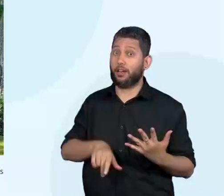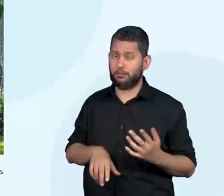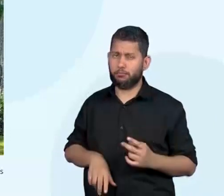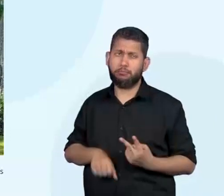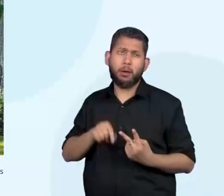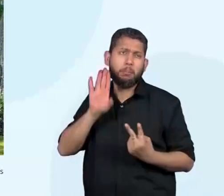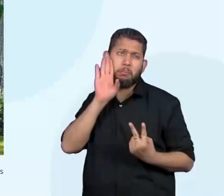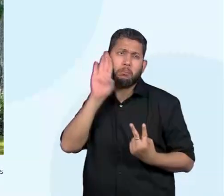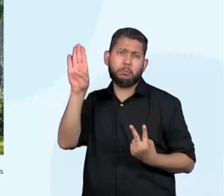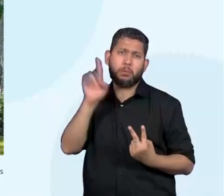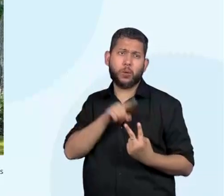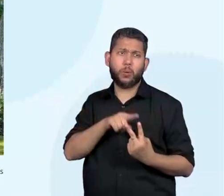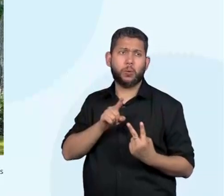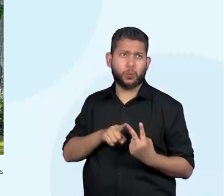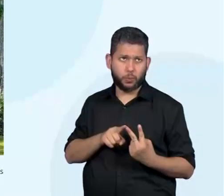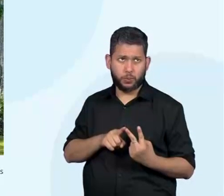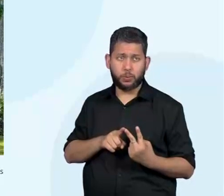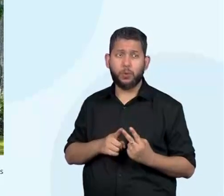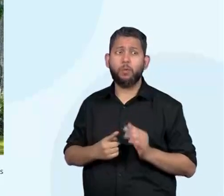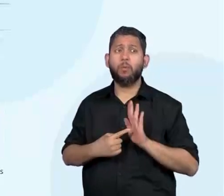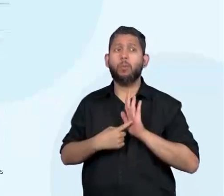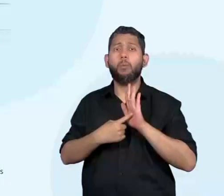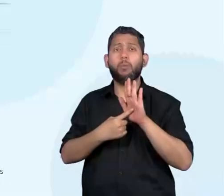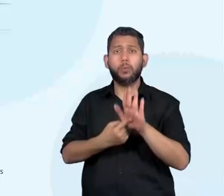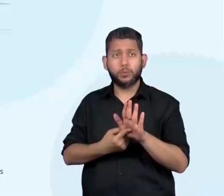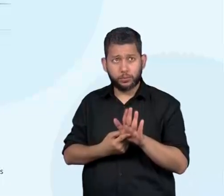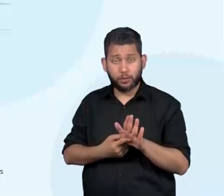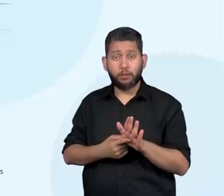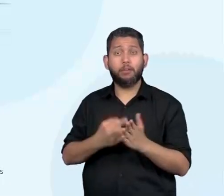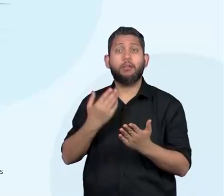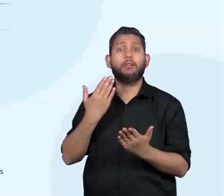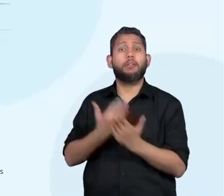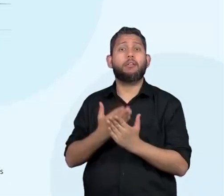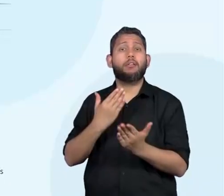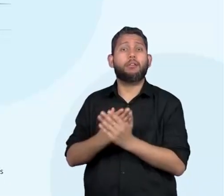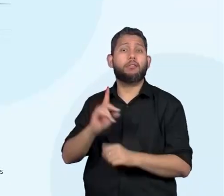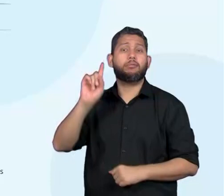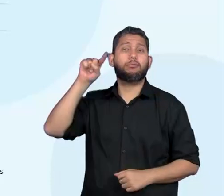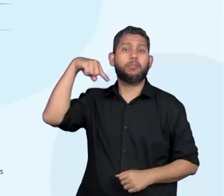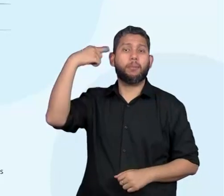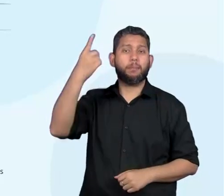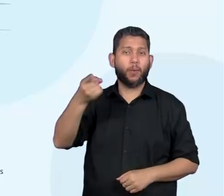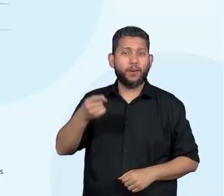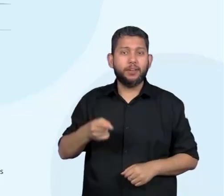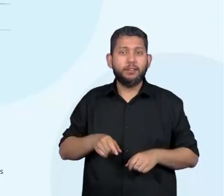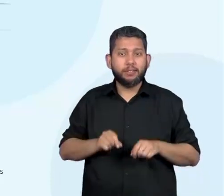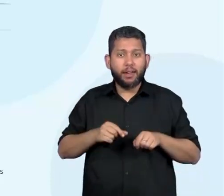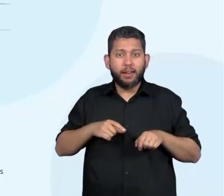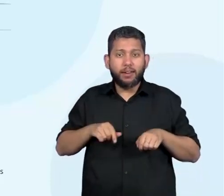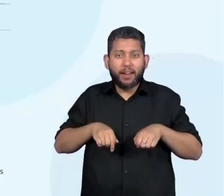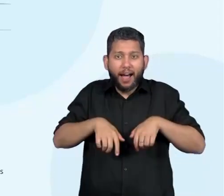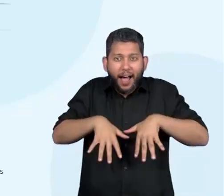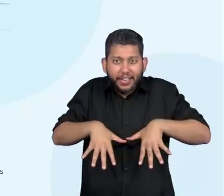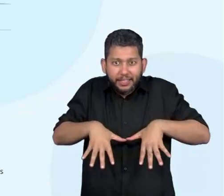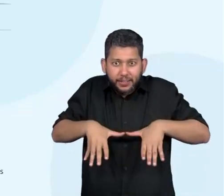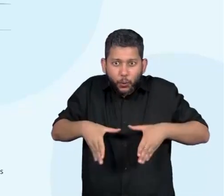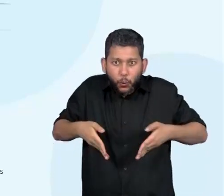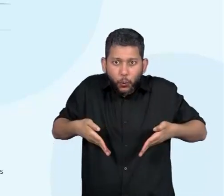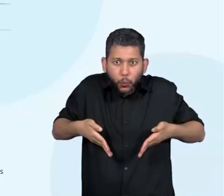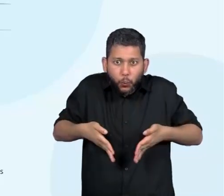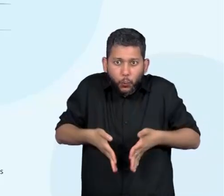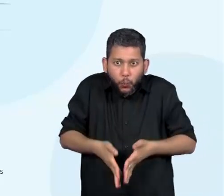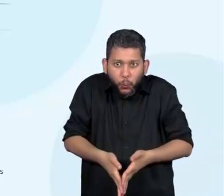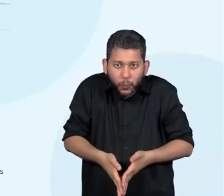vamos conversar um pouquinho mais a respeito delas numa próxima aula. Então, fique ligadinho aí. Acompanhe as